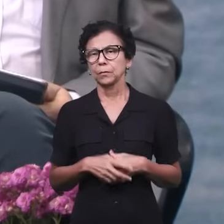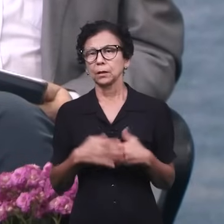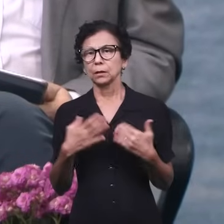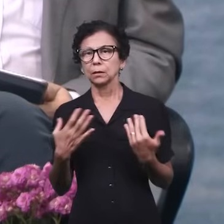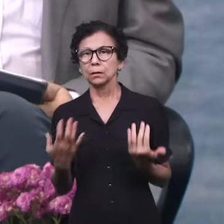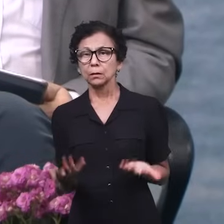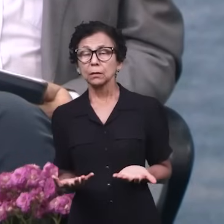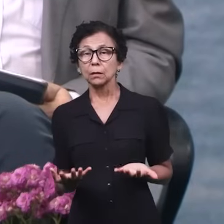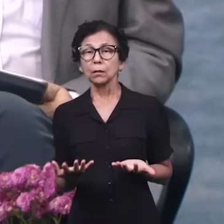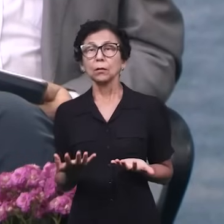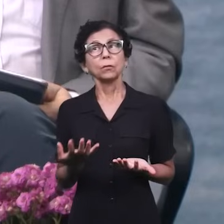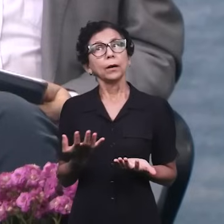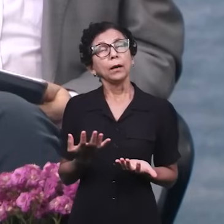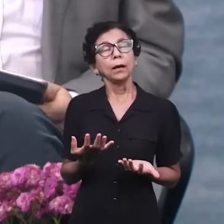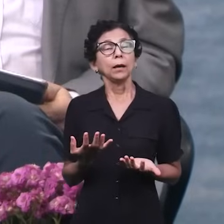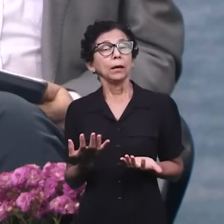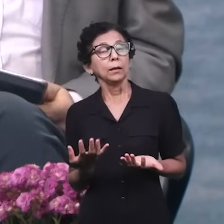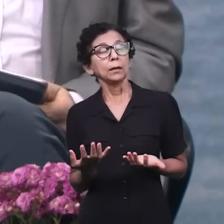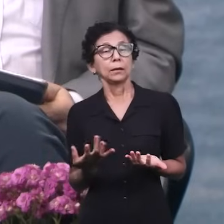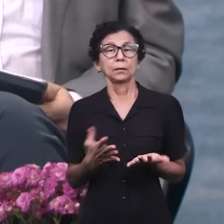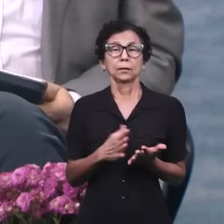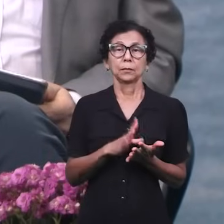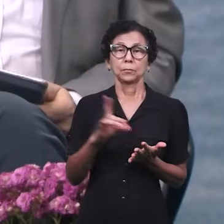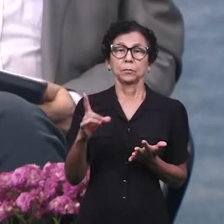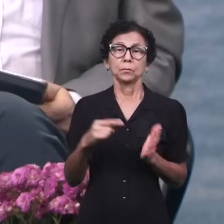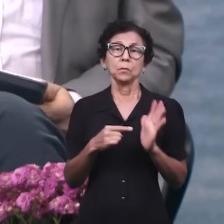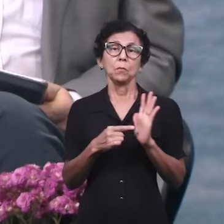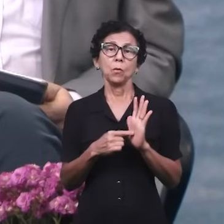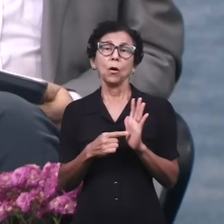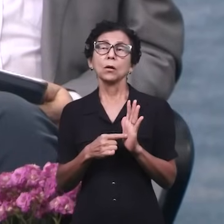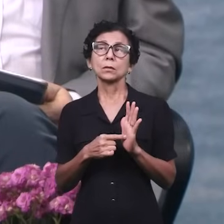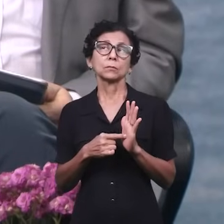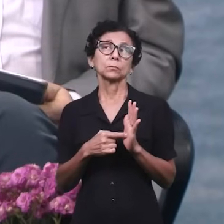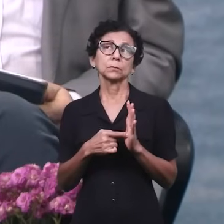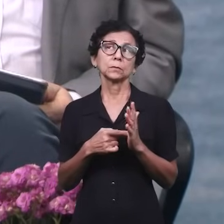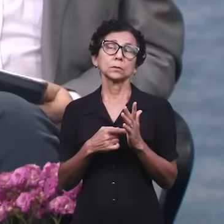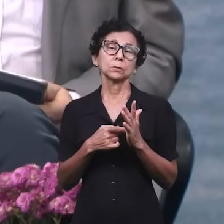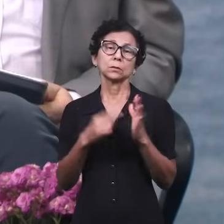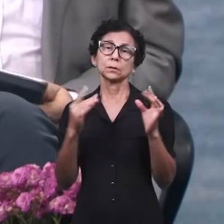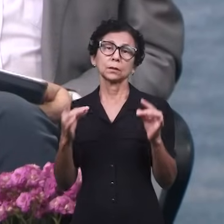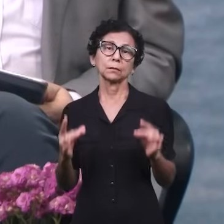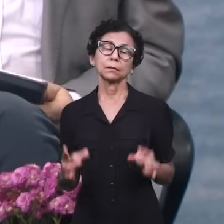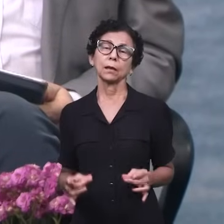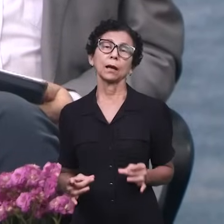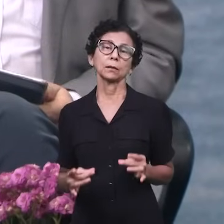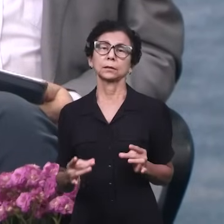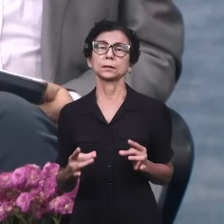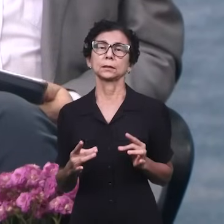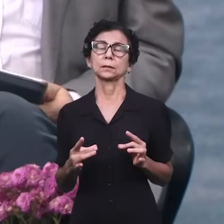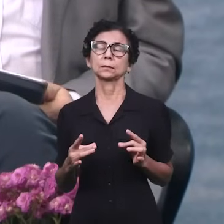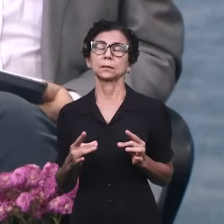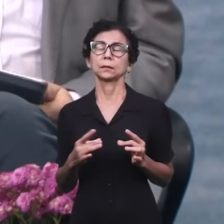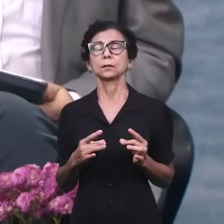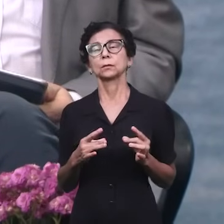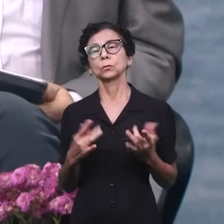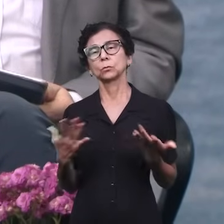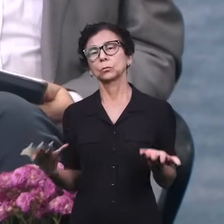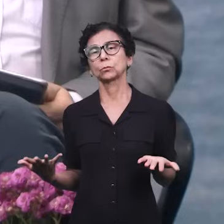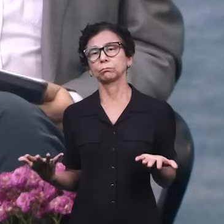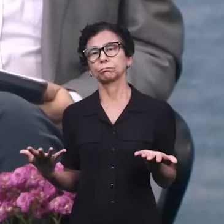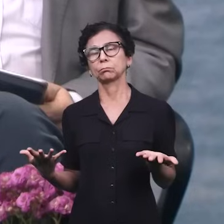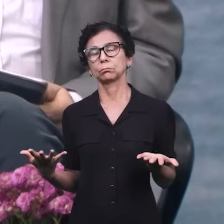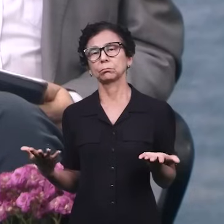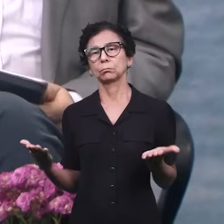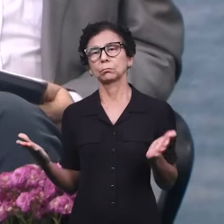explicam todos os conflitos do do mundo contemporâneo mas se você quer entender apenas do ponto de vista histórico